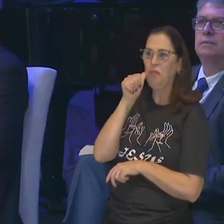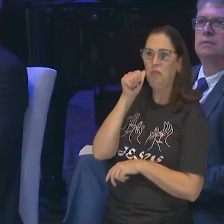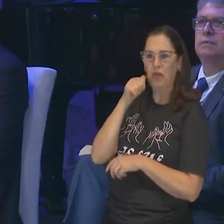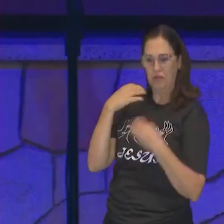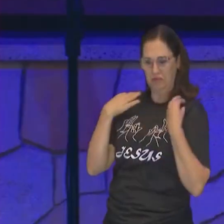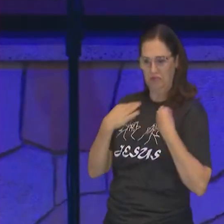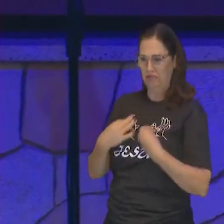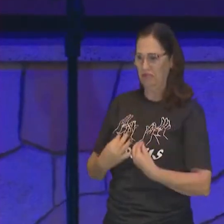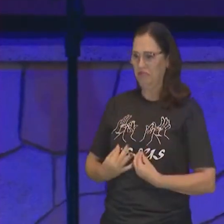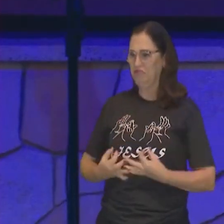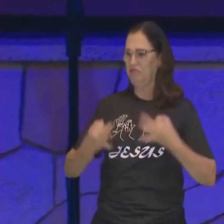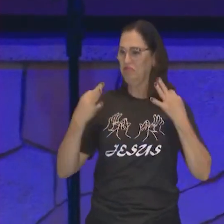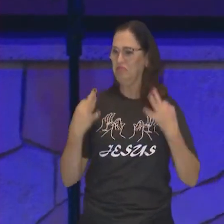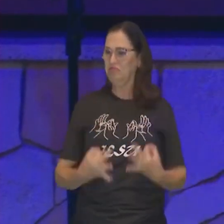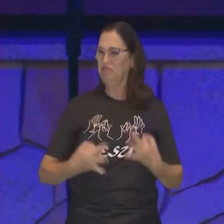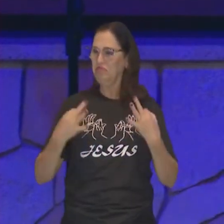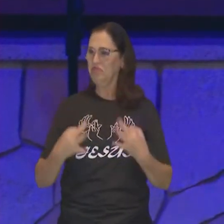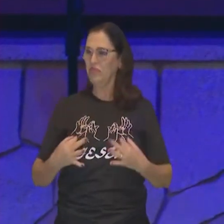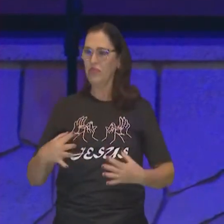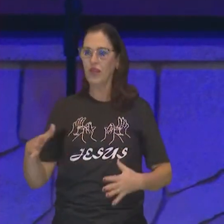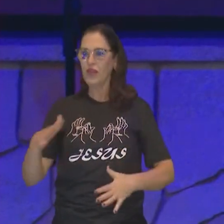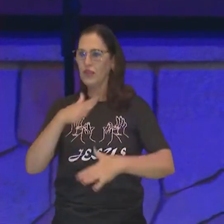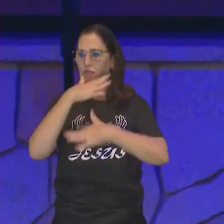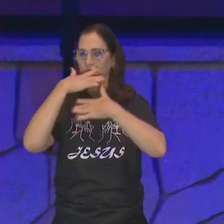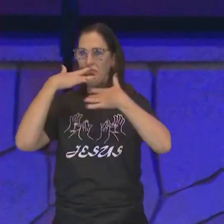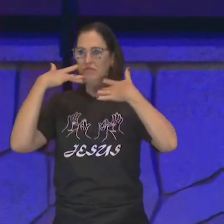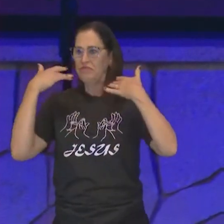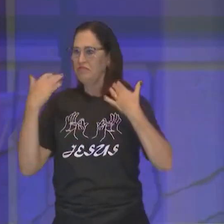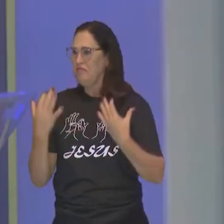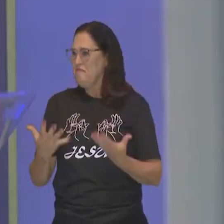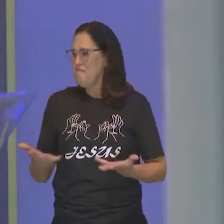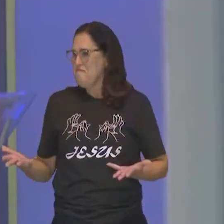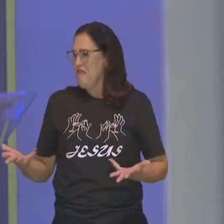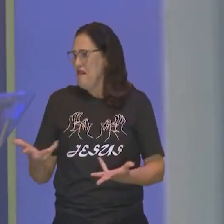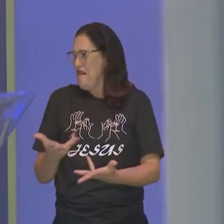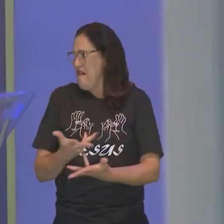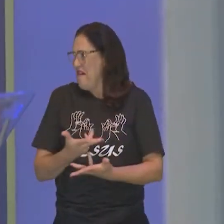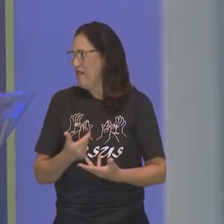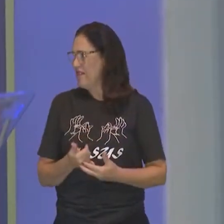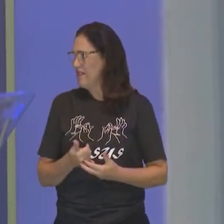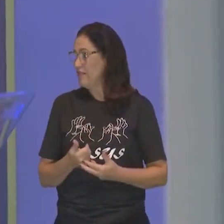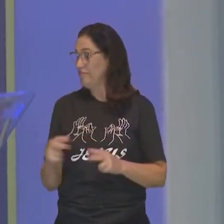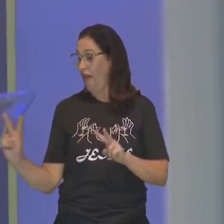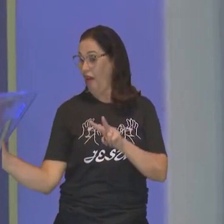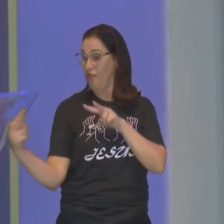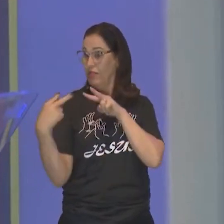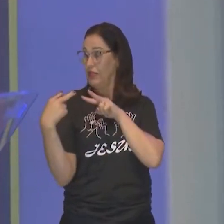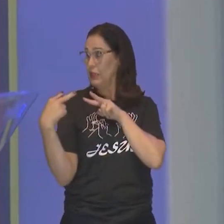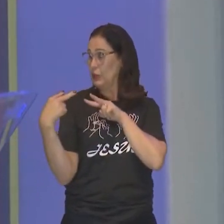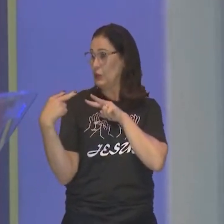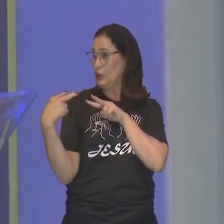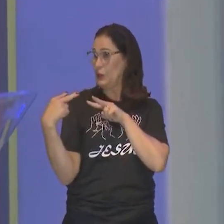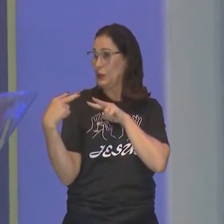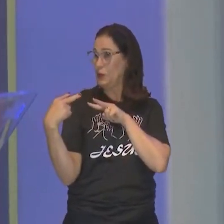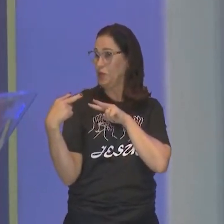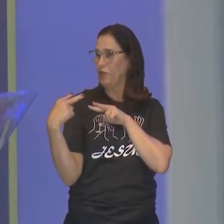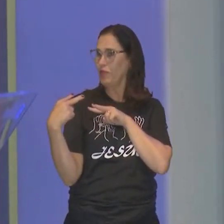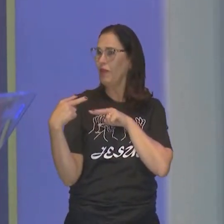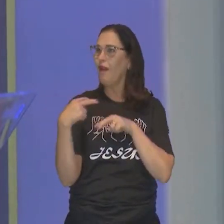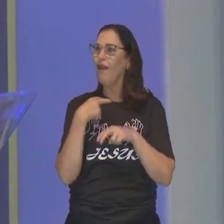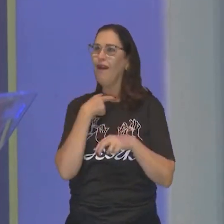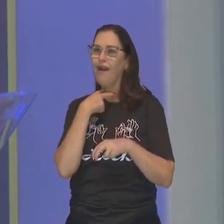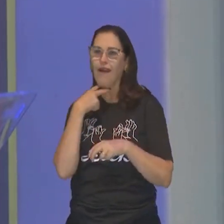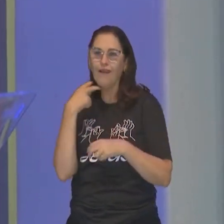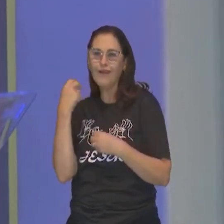bem vestida, com este cheiro que eu falei para vocês, e ela olhou para mim bem nos meus olhos e com aquela